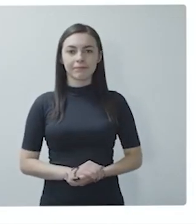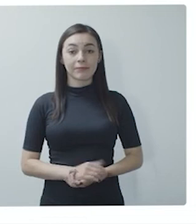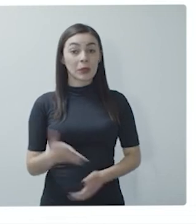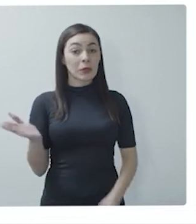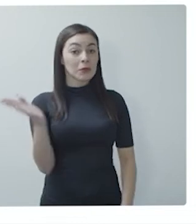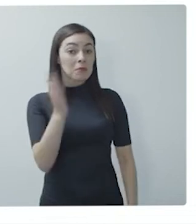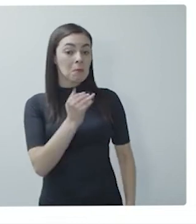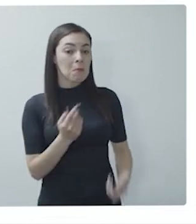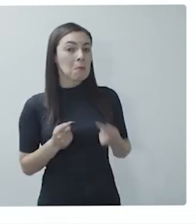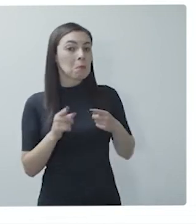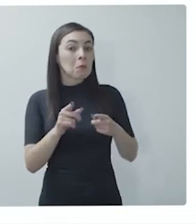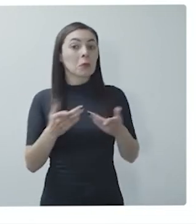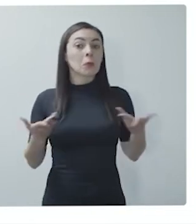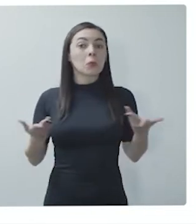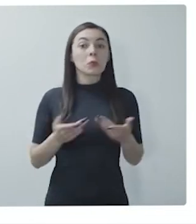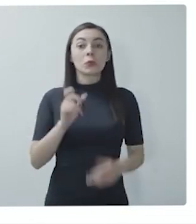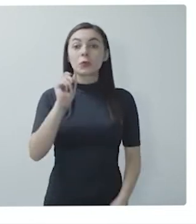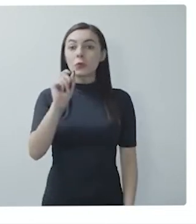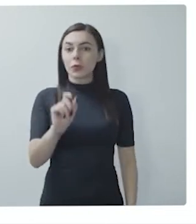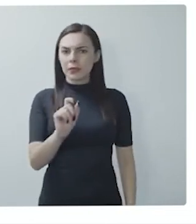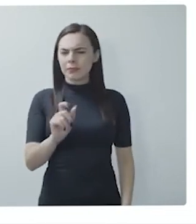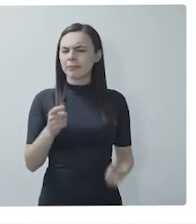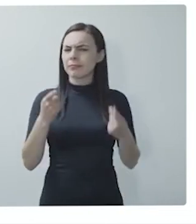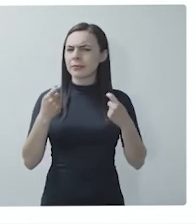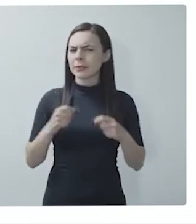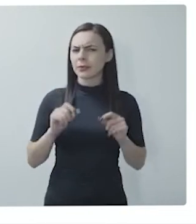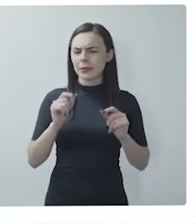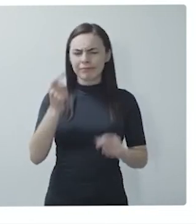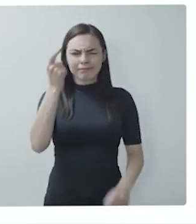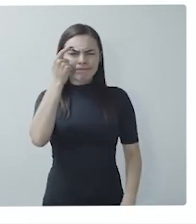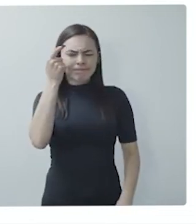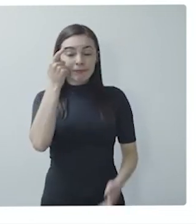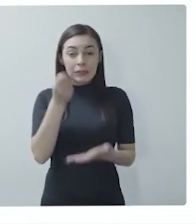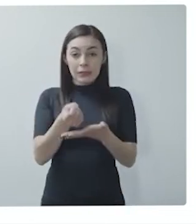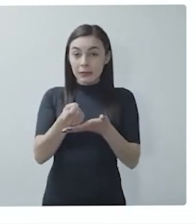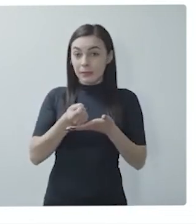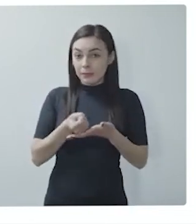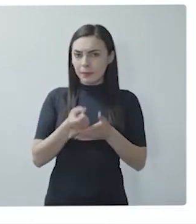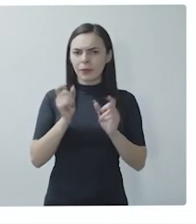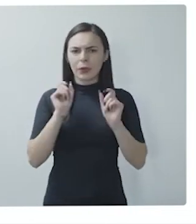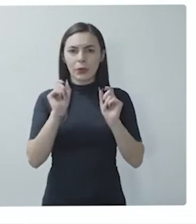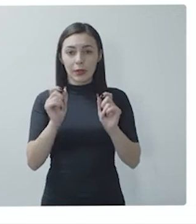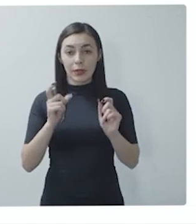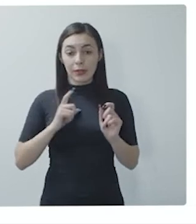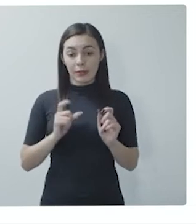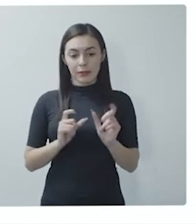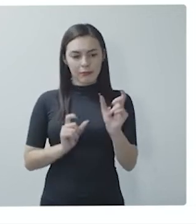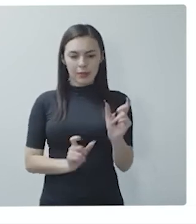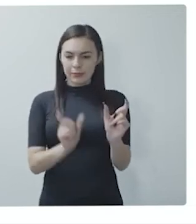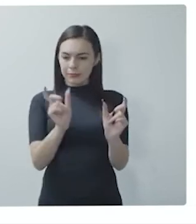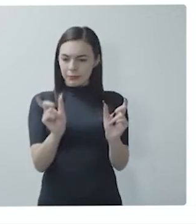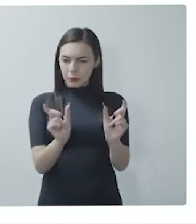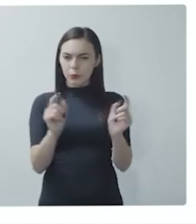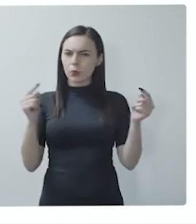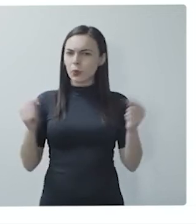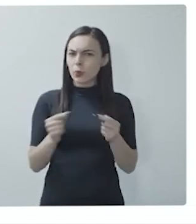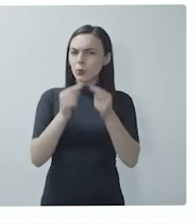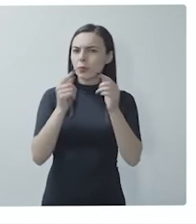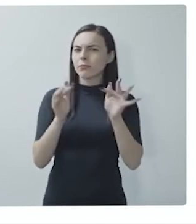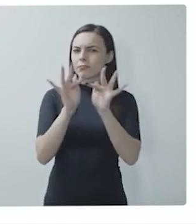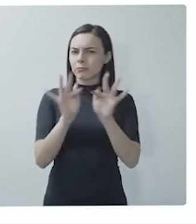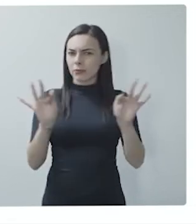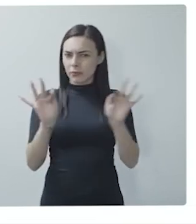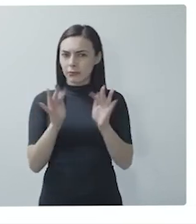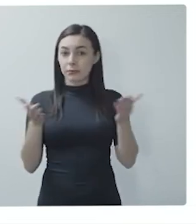lá, o que é o desafio de hoje? Então vocês vão ter que me ajudar a pensar aqui. Qual dessas palavras se encaixa na nossa frase